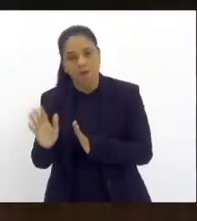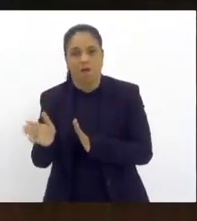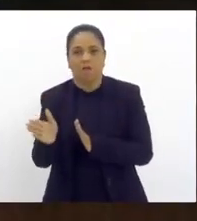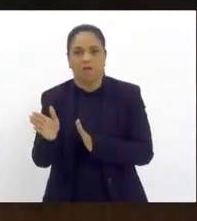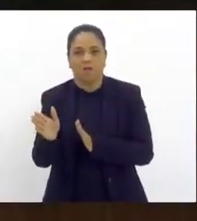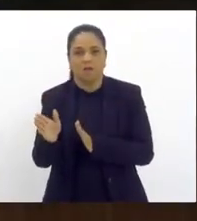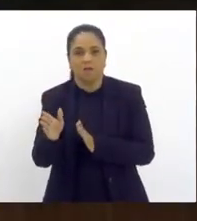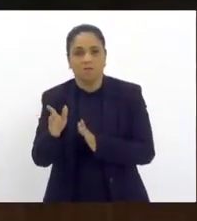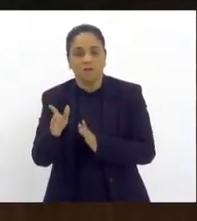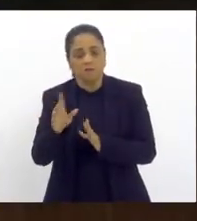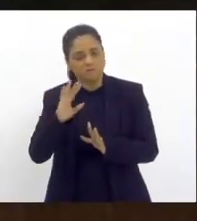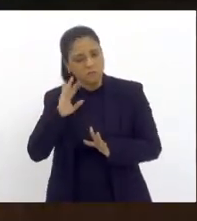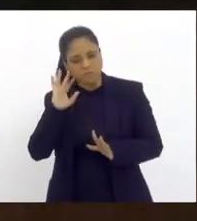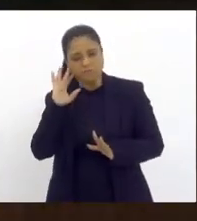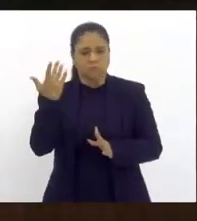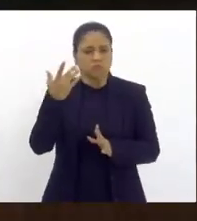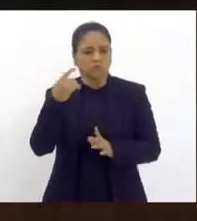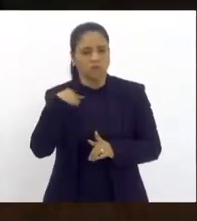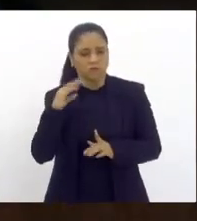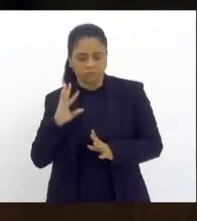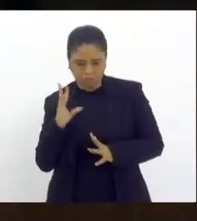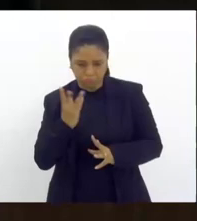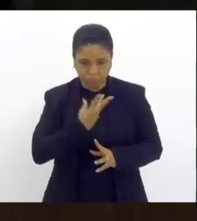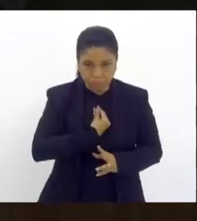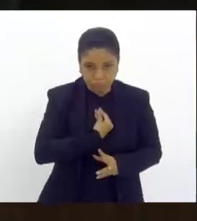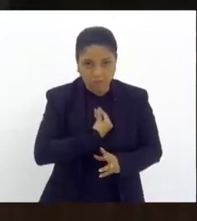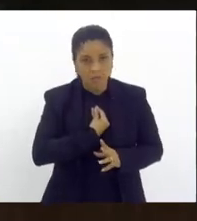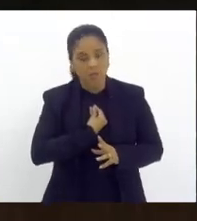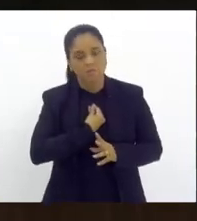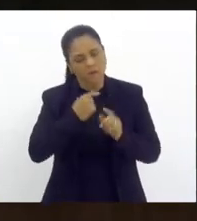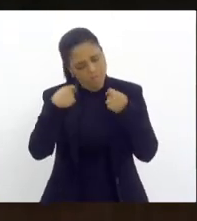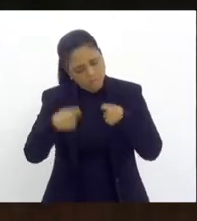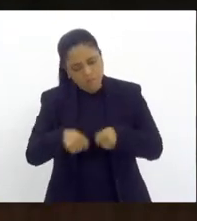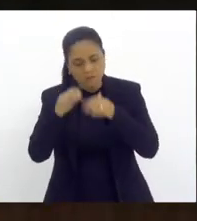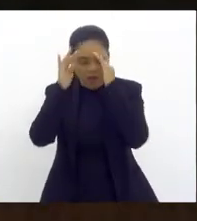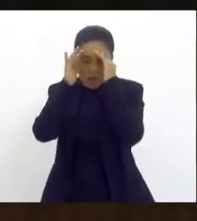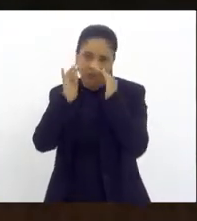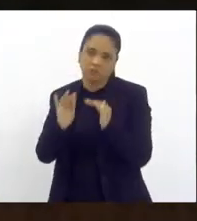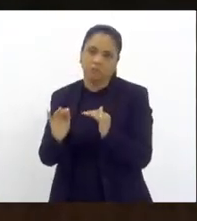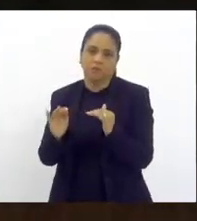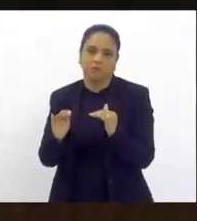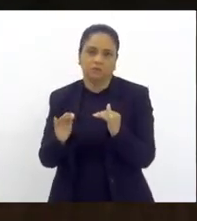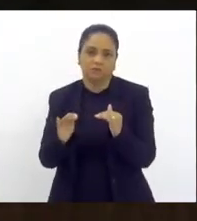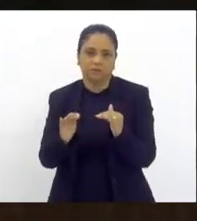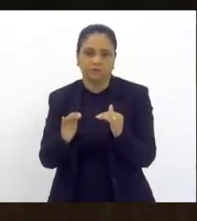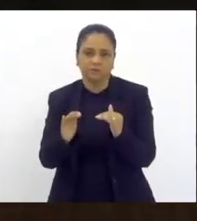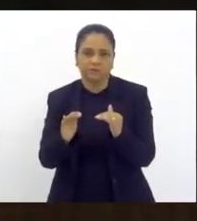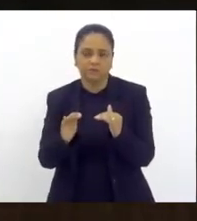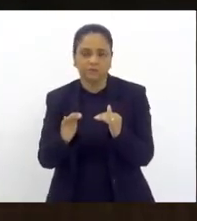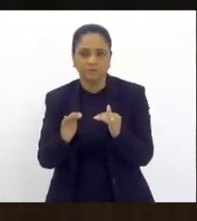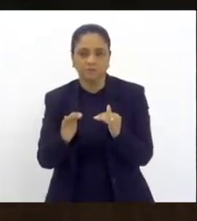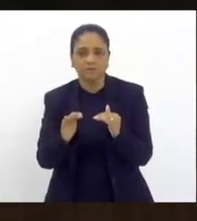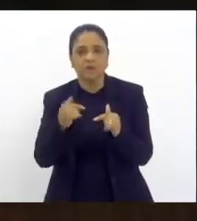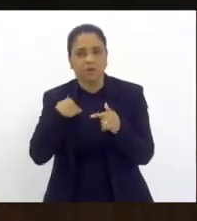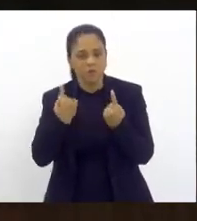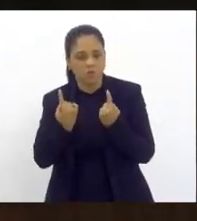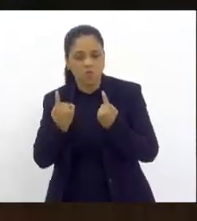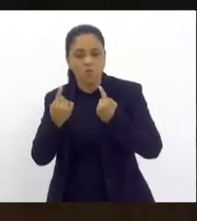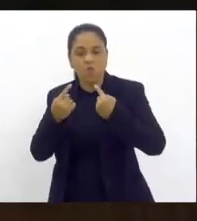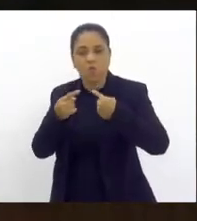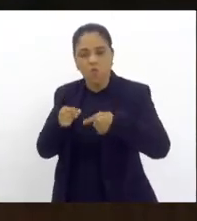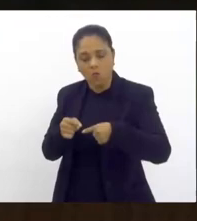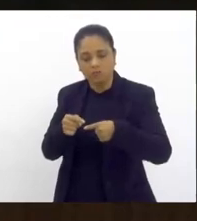tudo bem, a gente respeita, mas respeitem a gente. Então, desde já, eu falo que eu sou contra